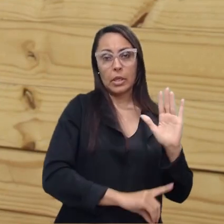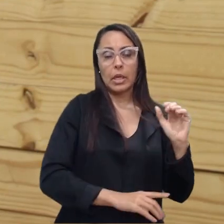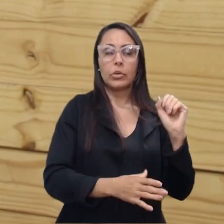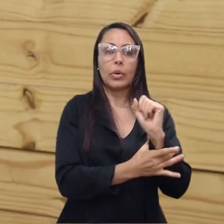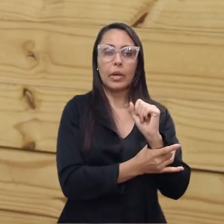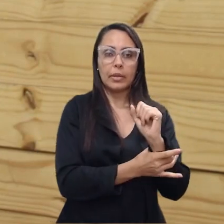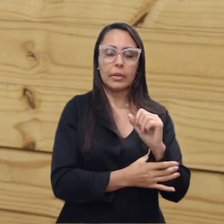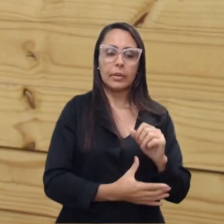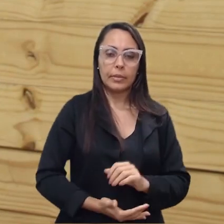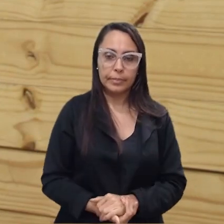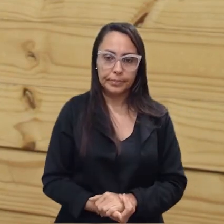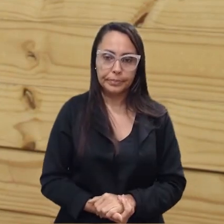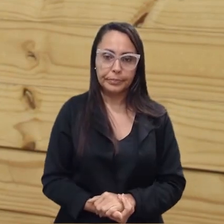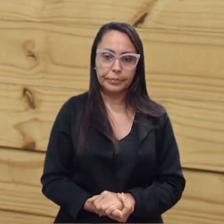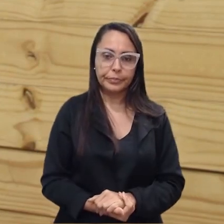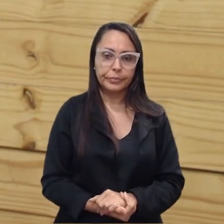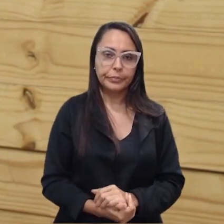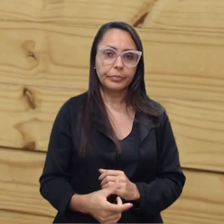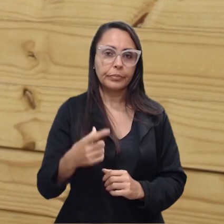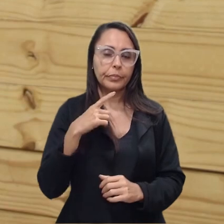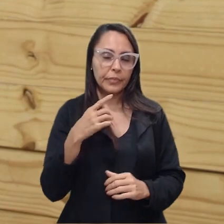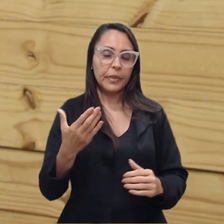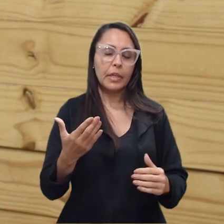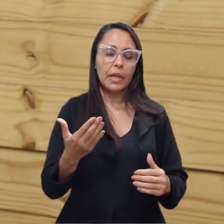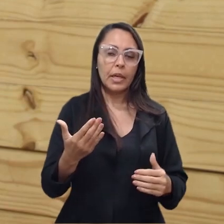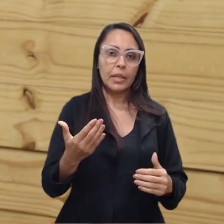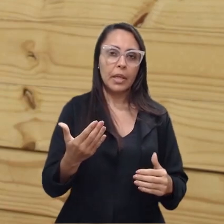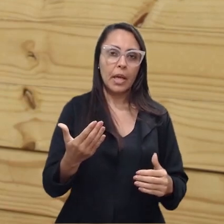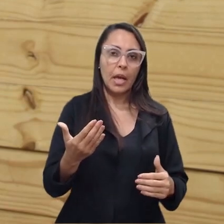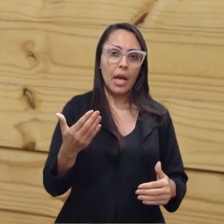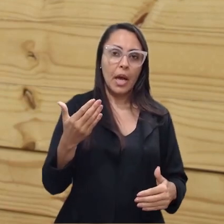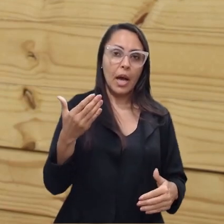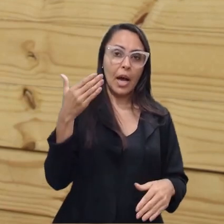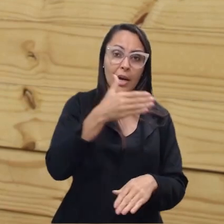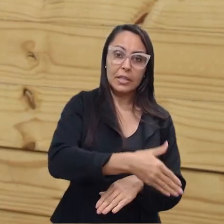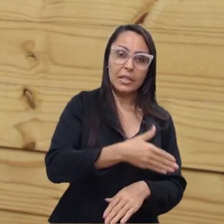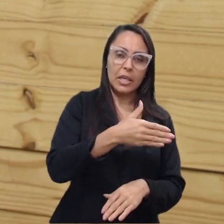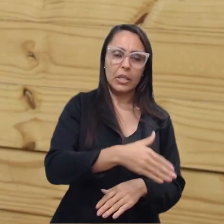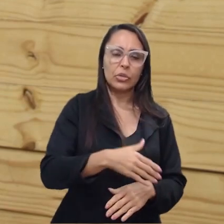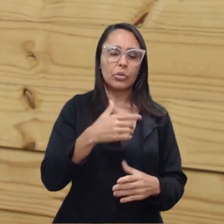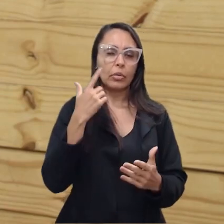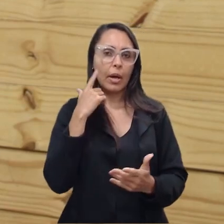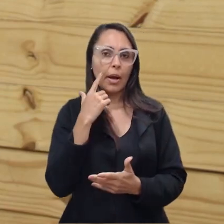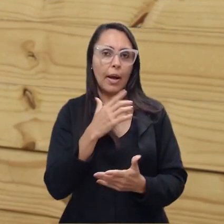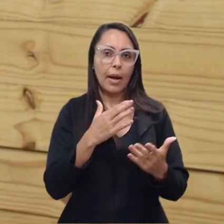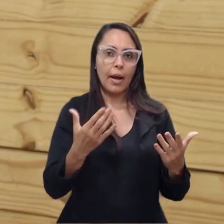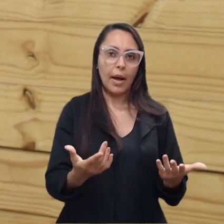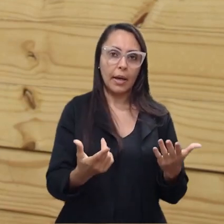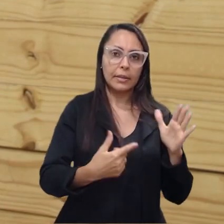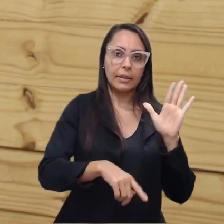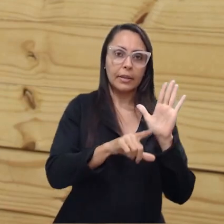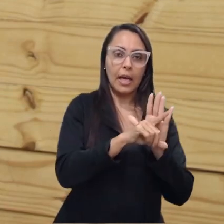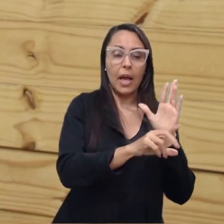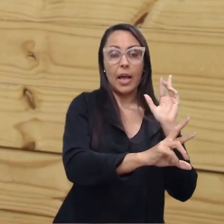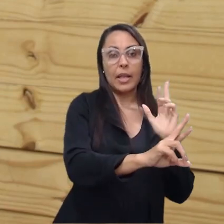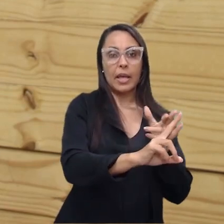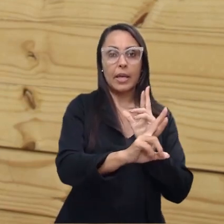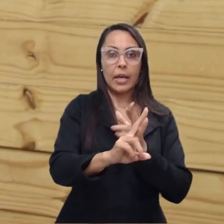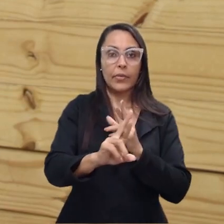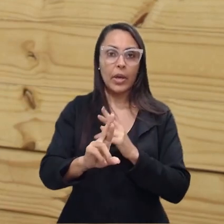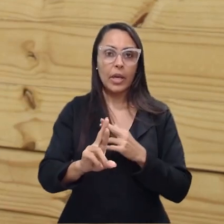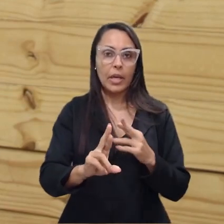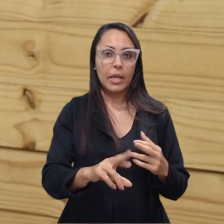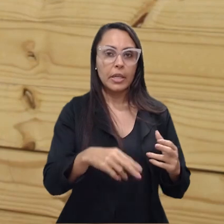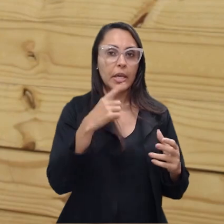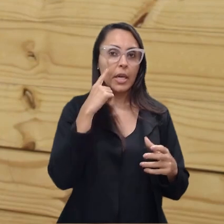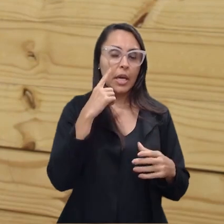a esses profissionais. Ter acesso a acervo legal, né, de dados referentes à sua